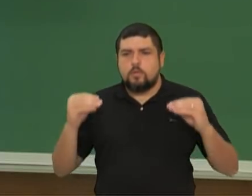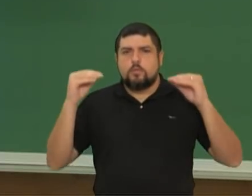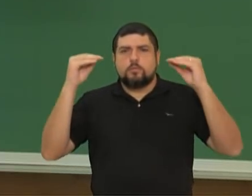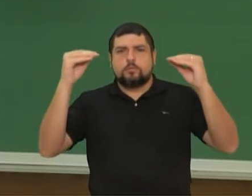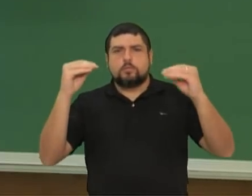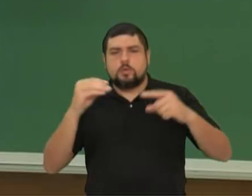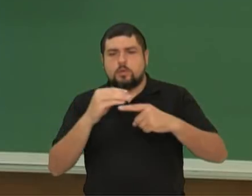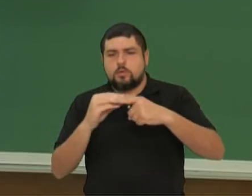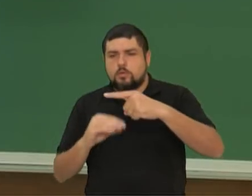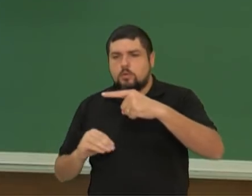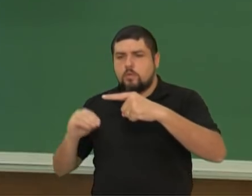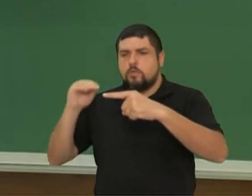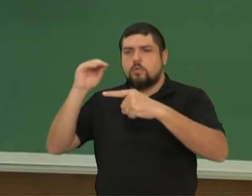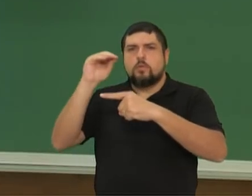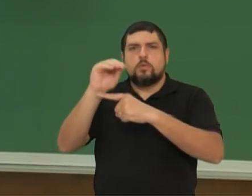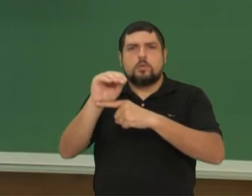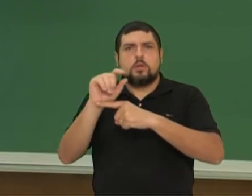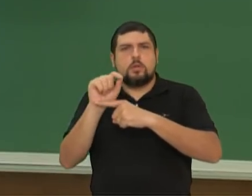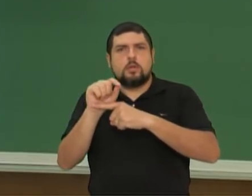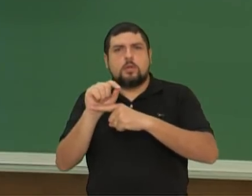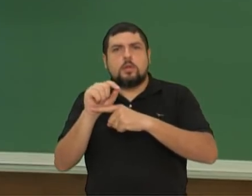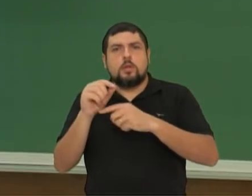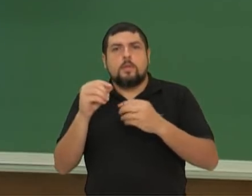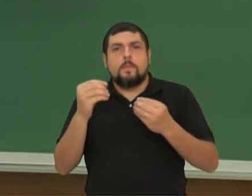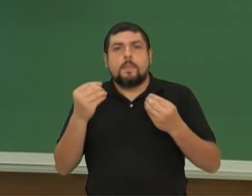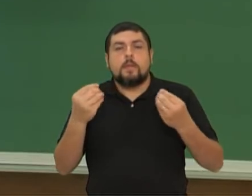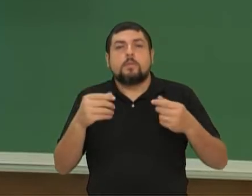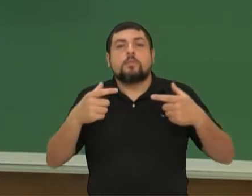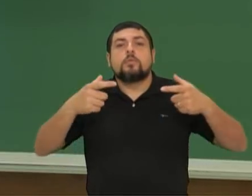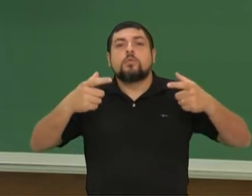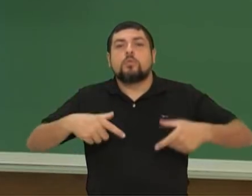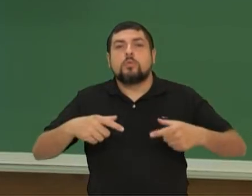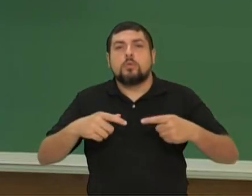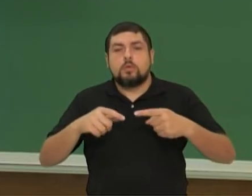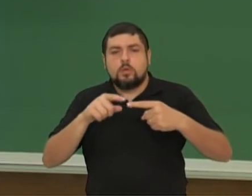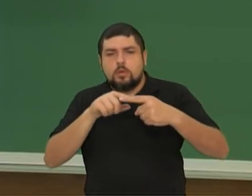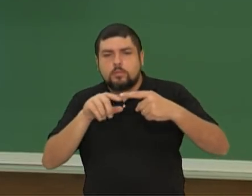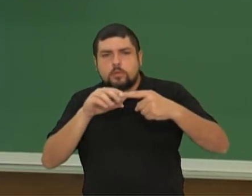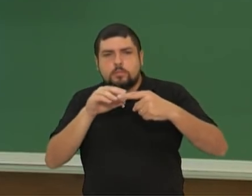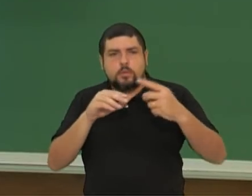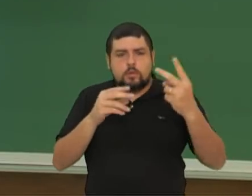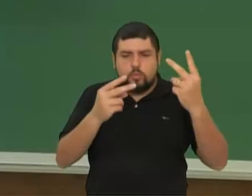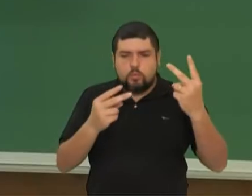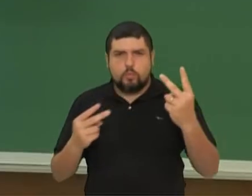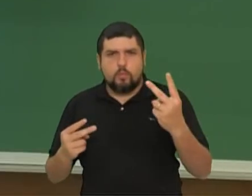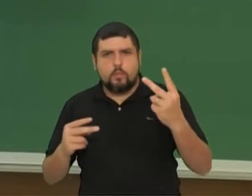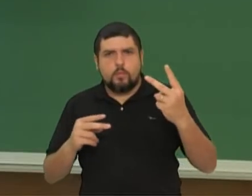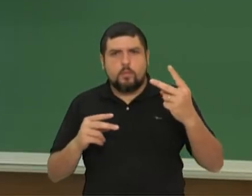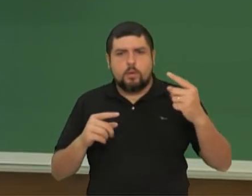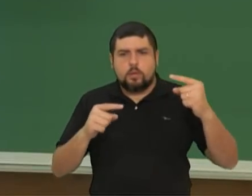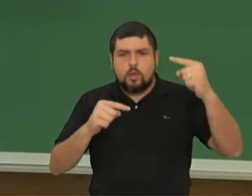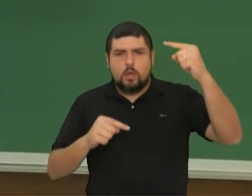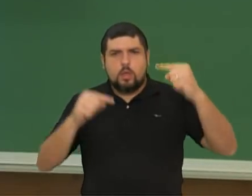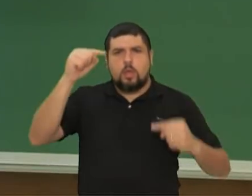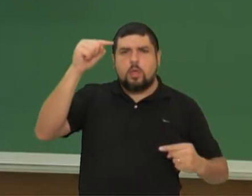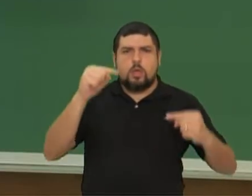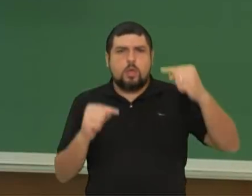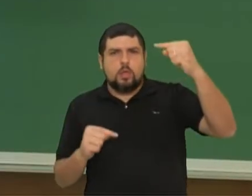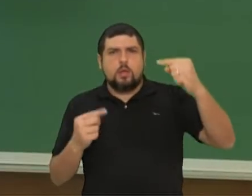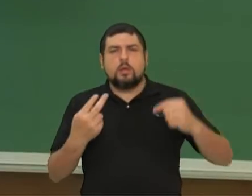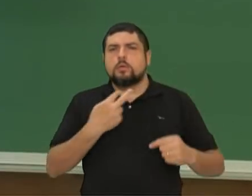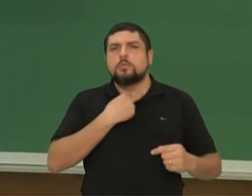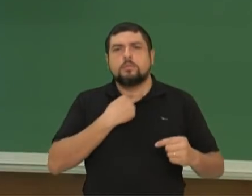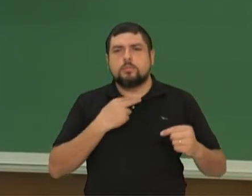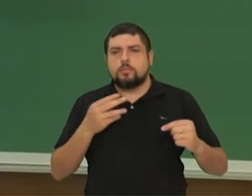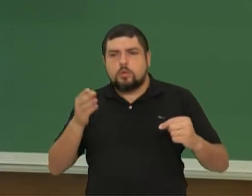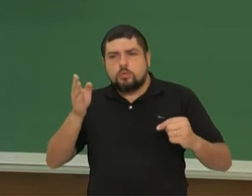tem que estar... As potências elas precisam estar na mesma linha para você substituir. Esquecer as bases. Tem que estar